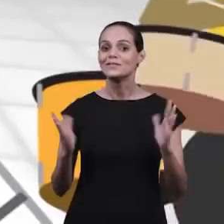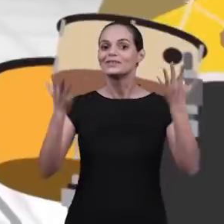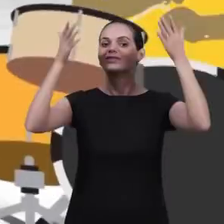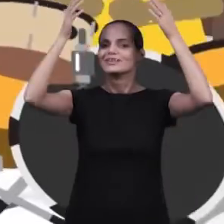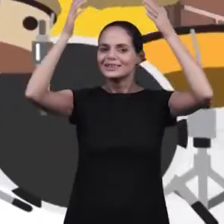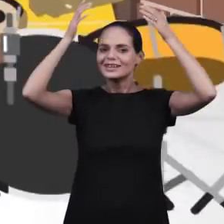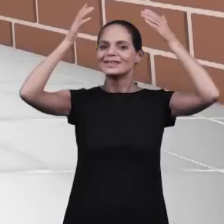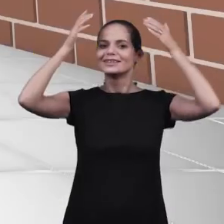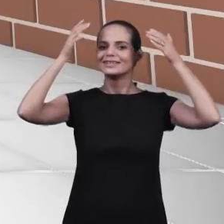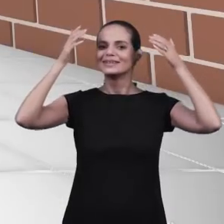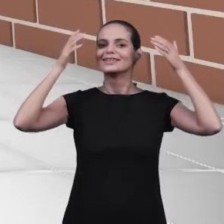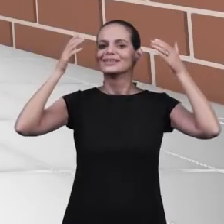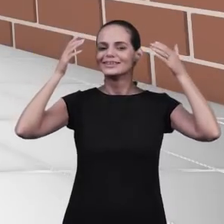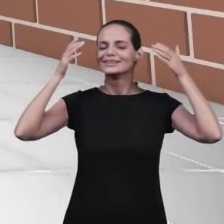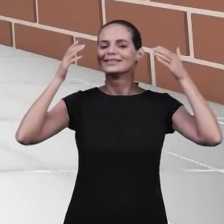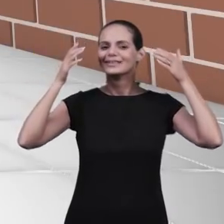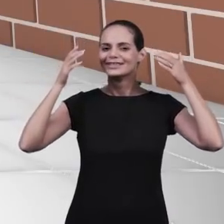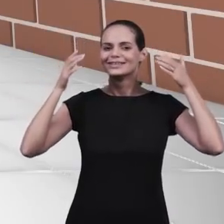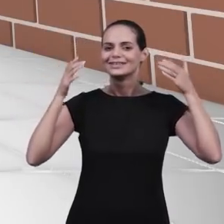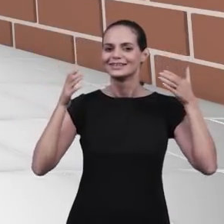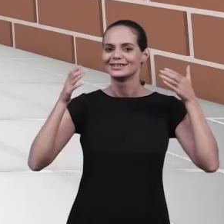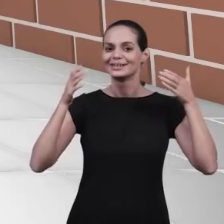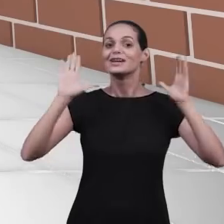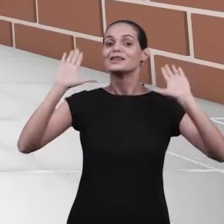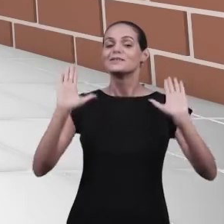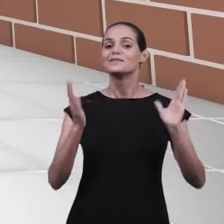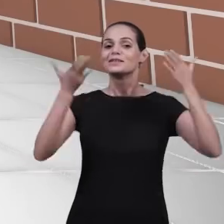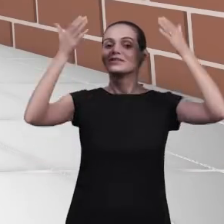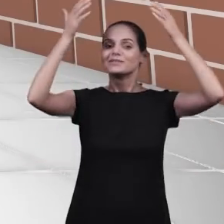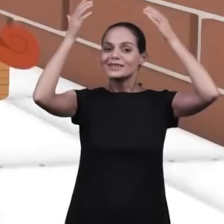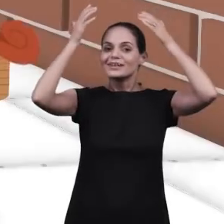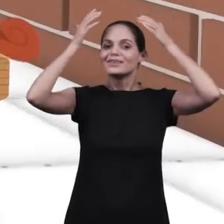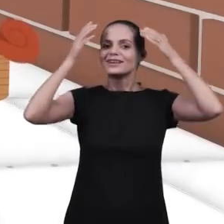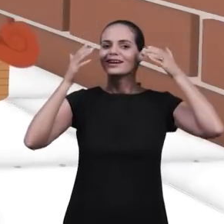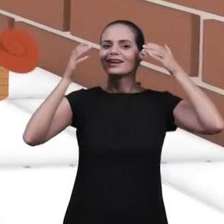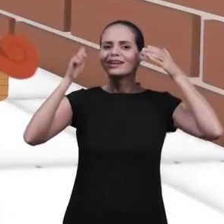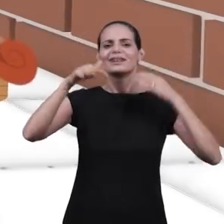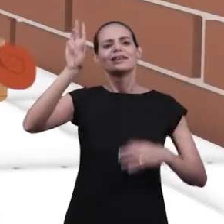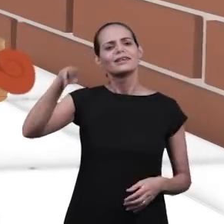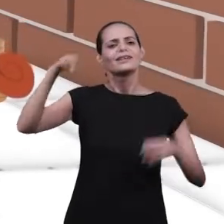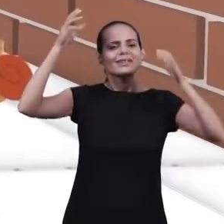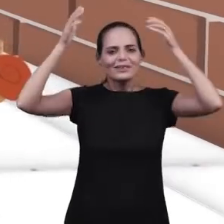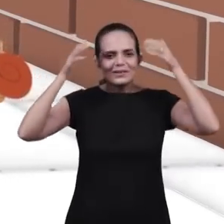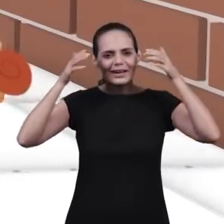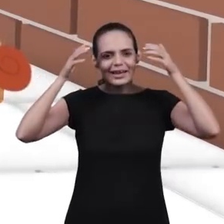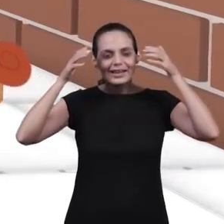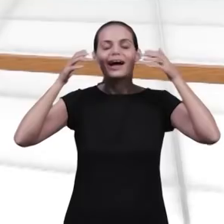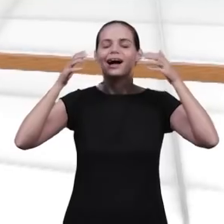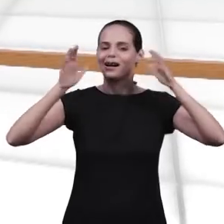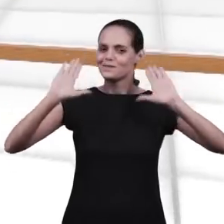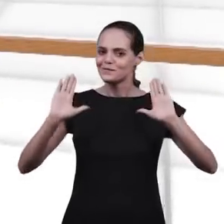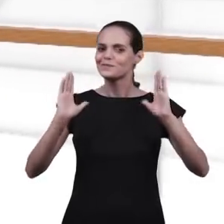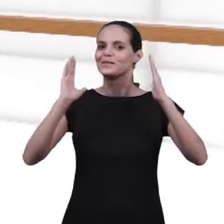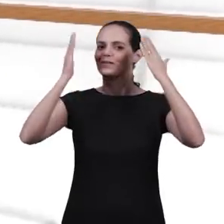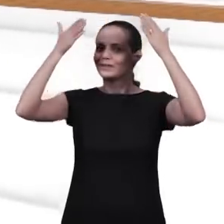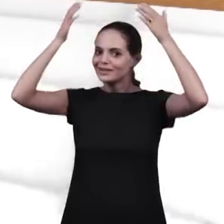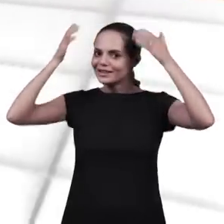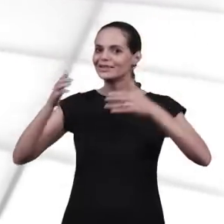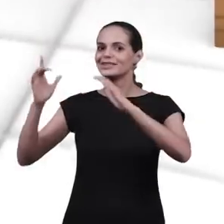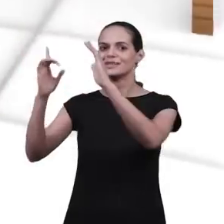Viva o Rei, viva o Rei, viva o Rei, viva o